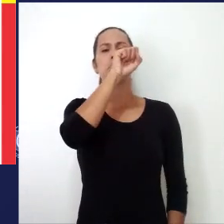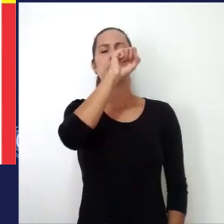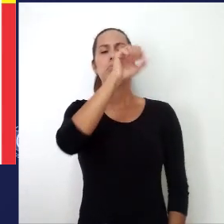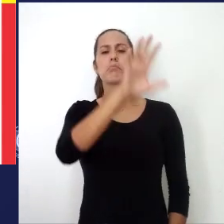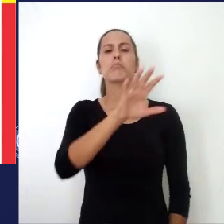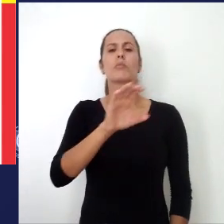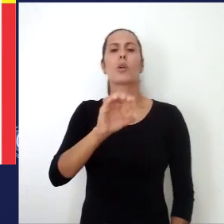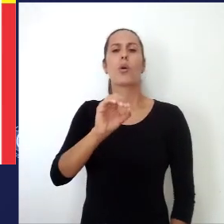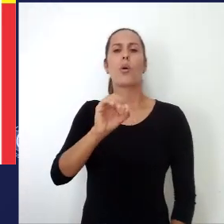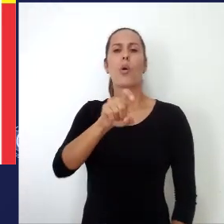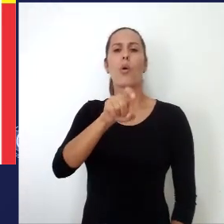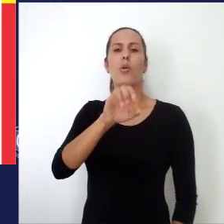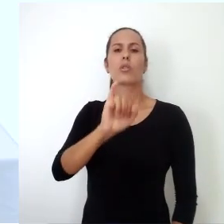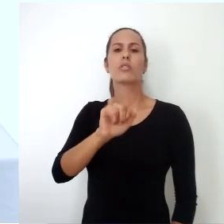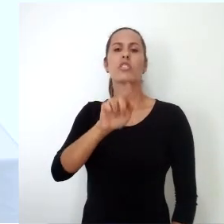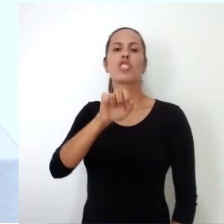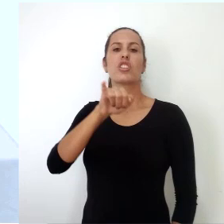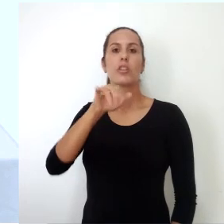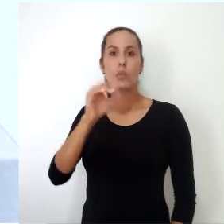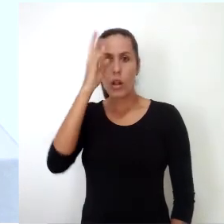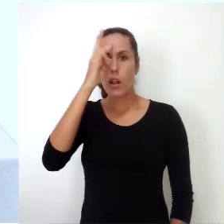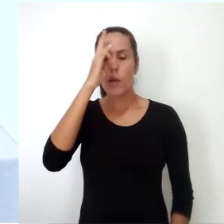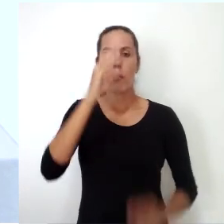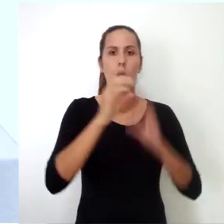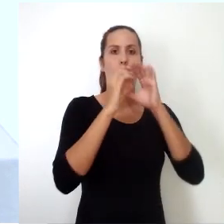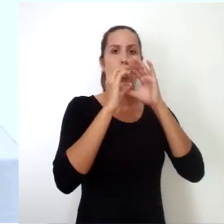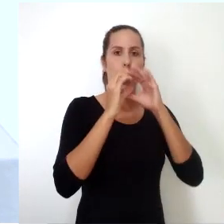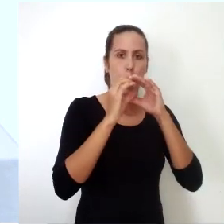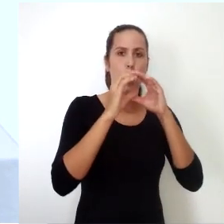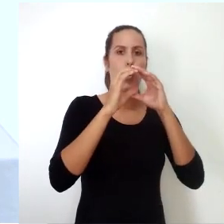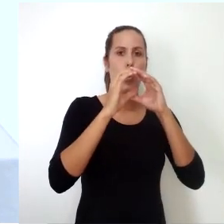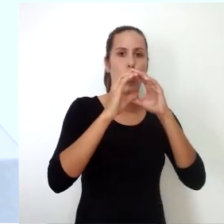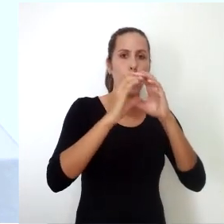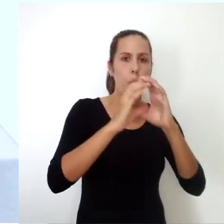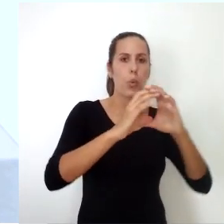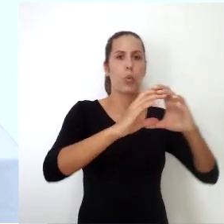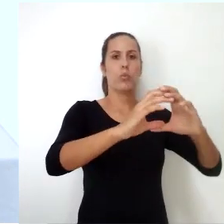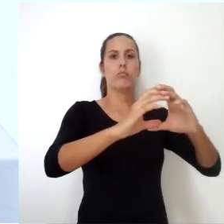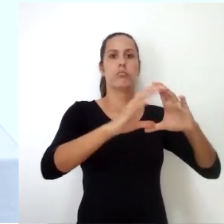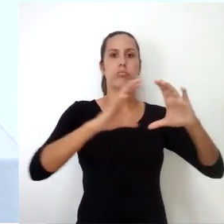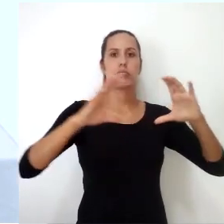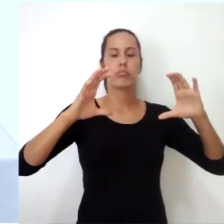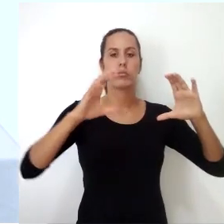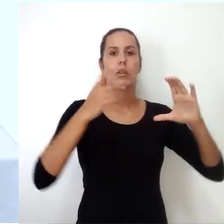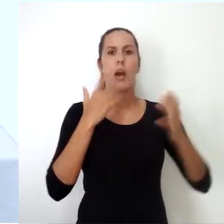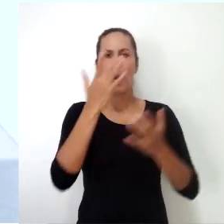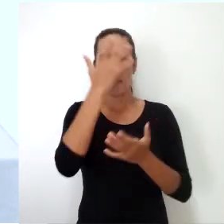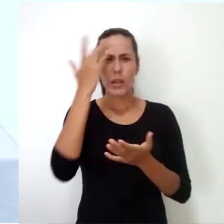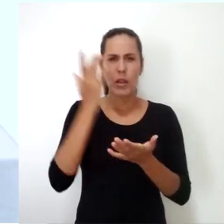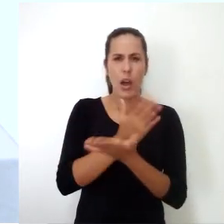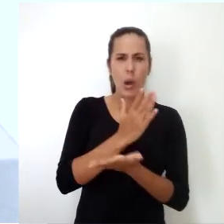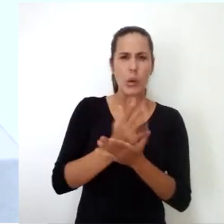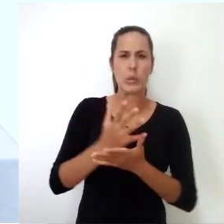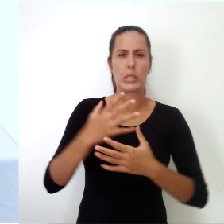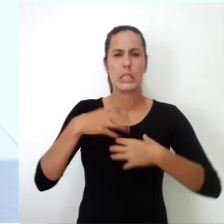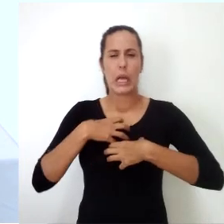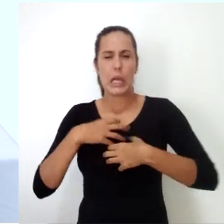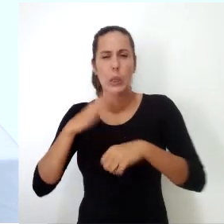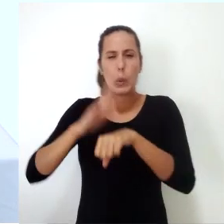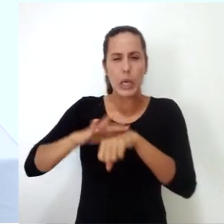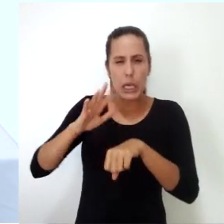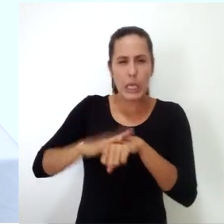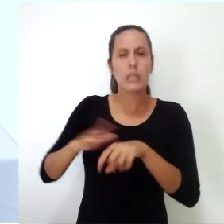de oxigênios que as pessoas, quando estão assim, com crises alérgicas, elas vão para